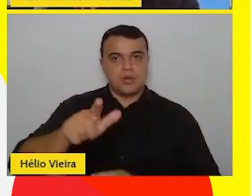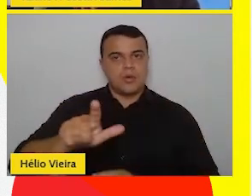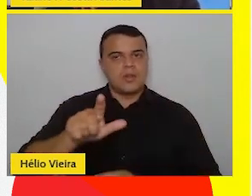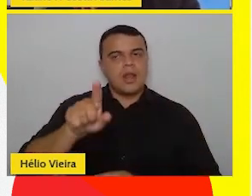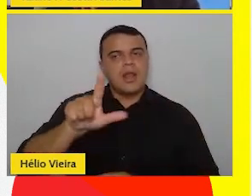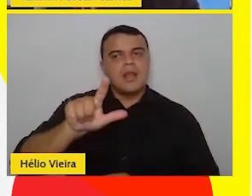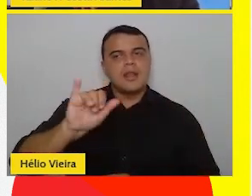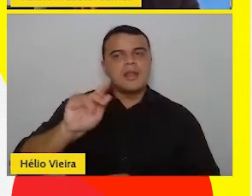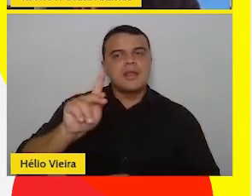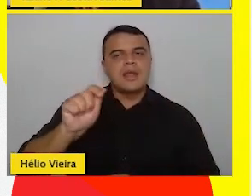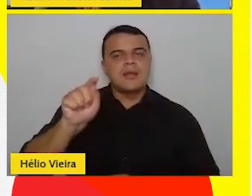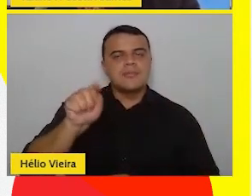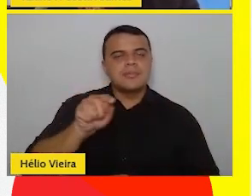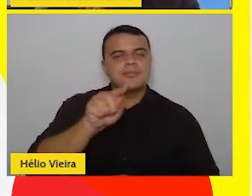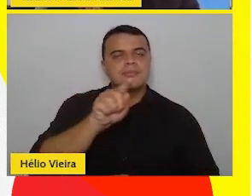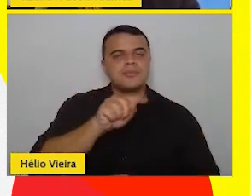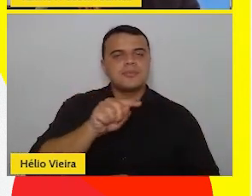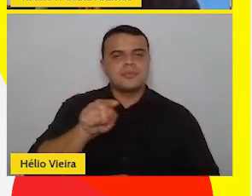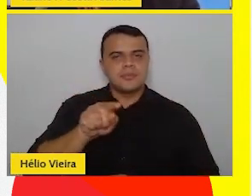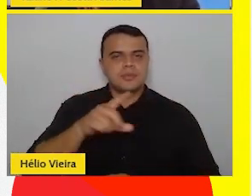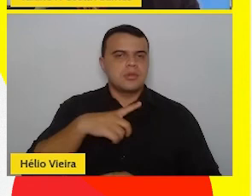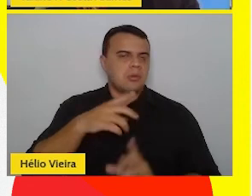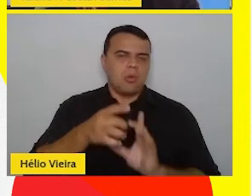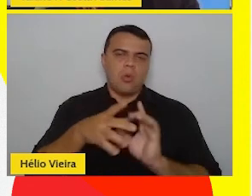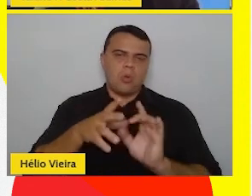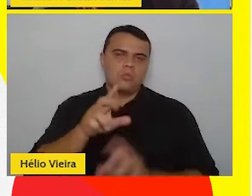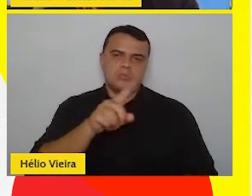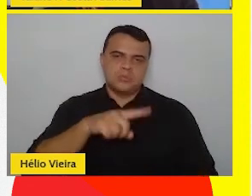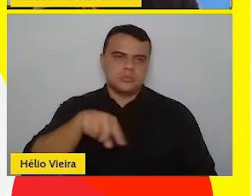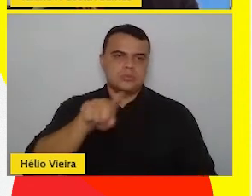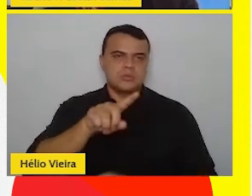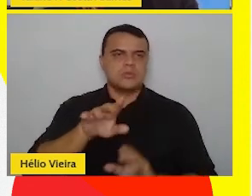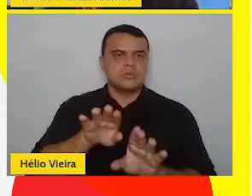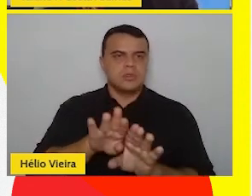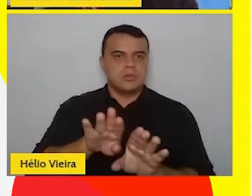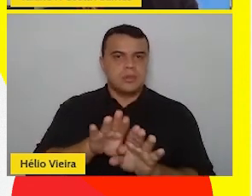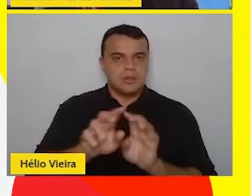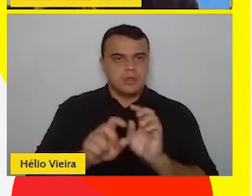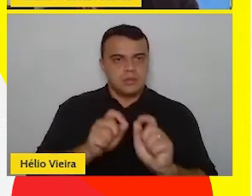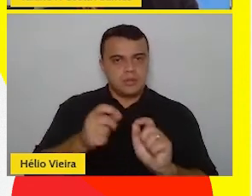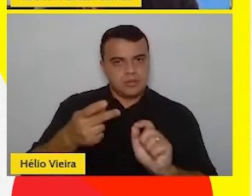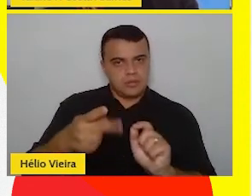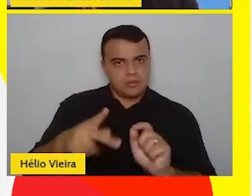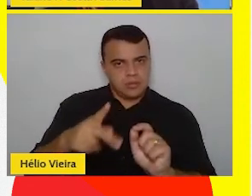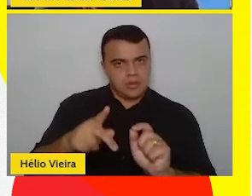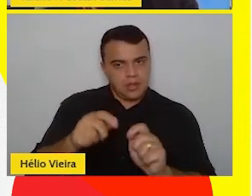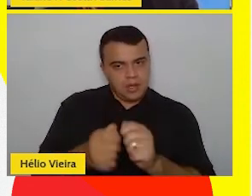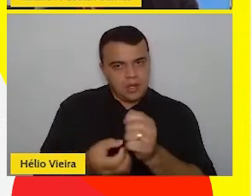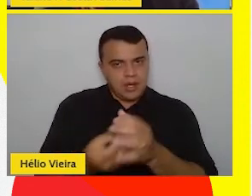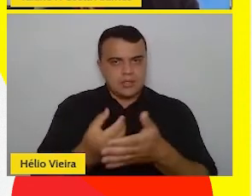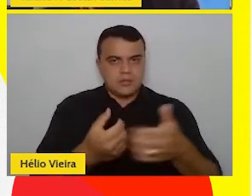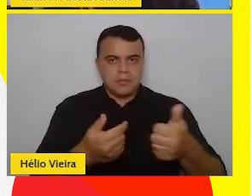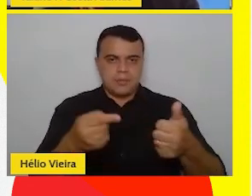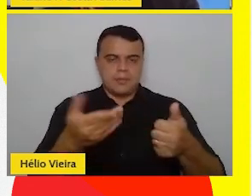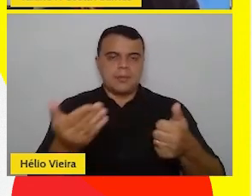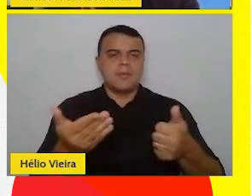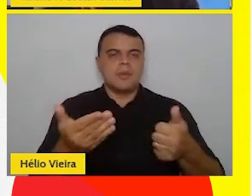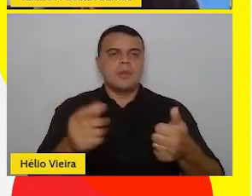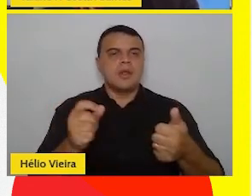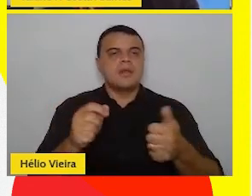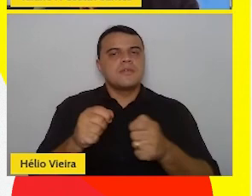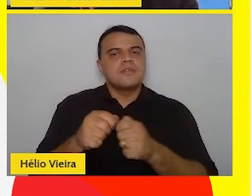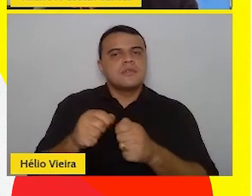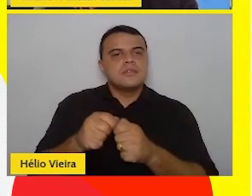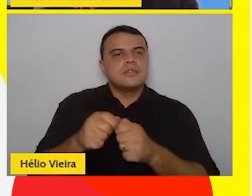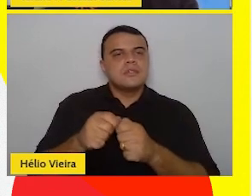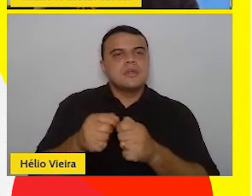linhas, mas pode ser círculos, e a partir dessa composição, fazer